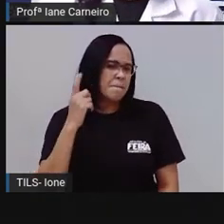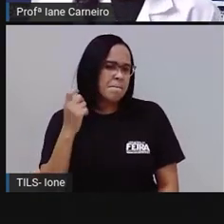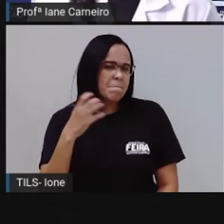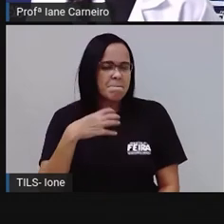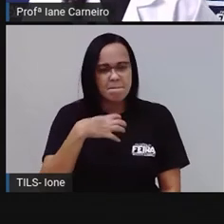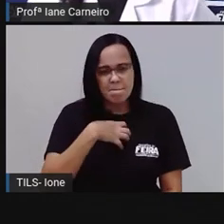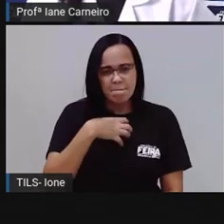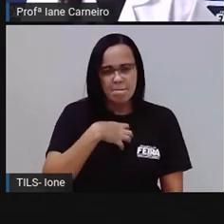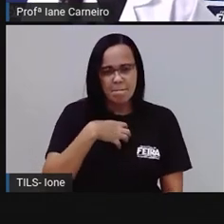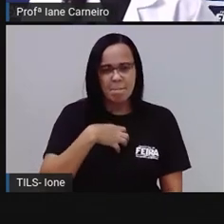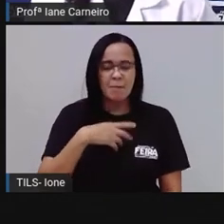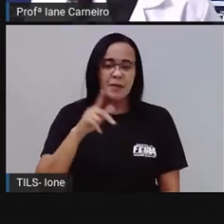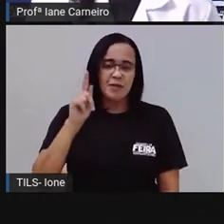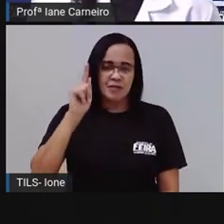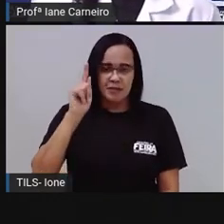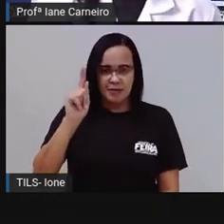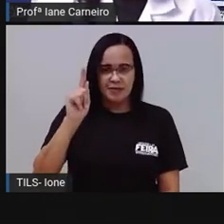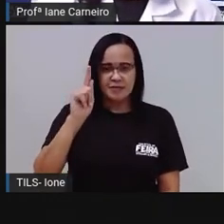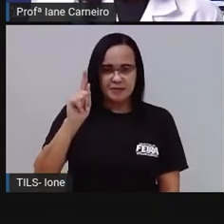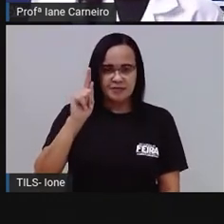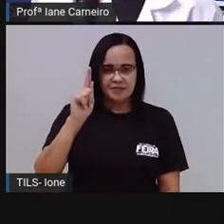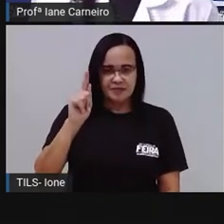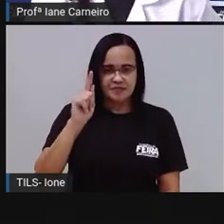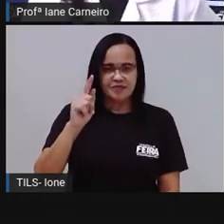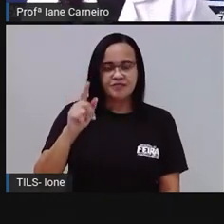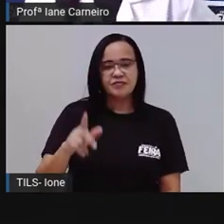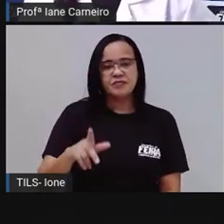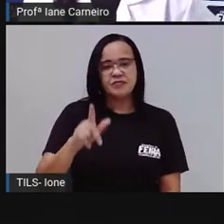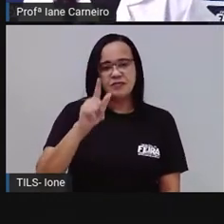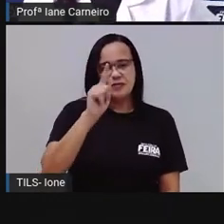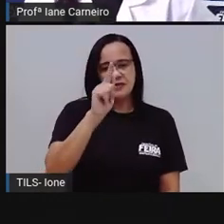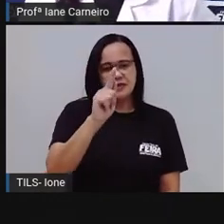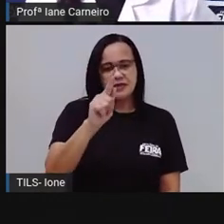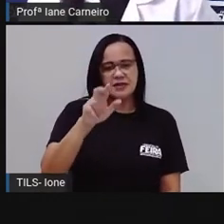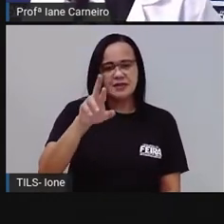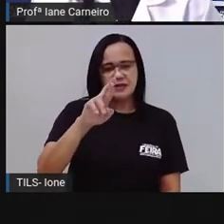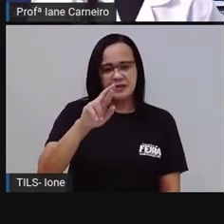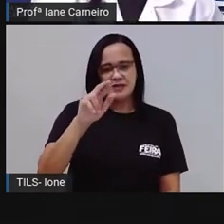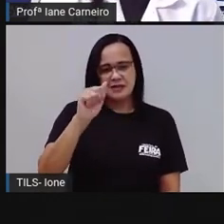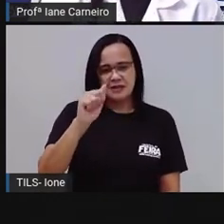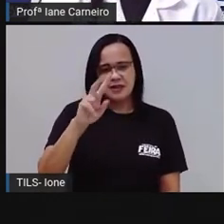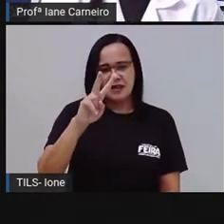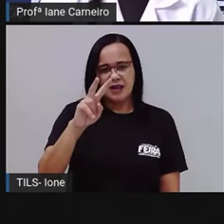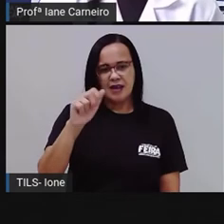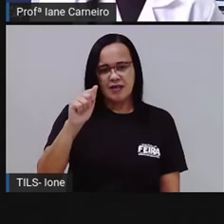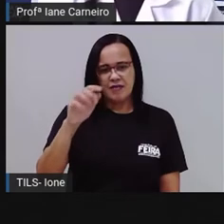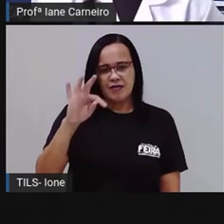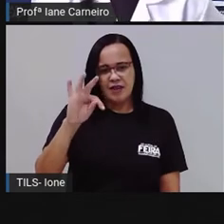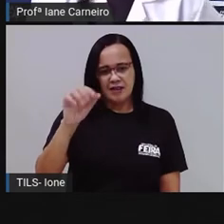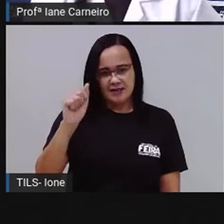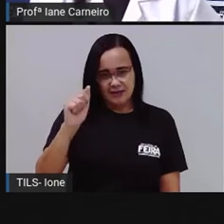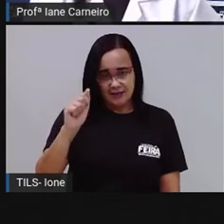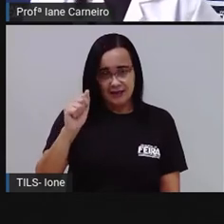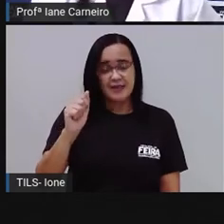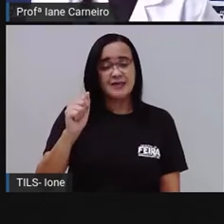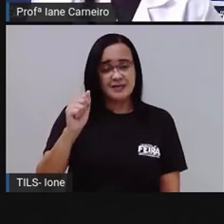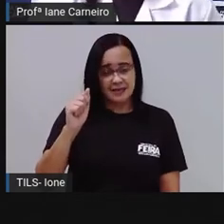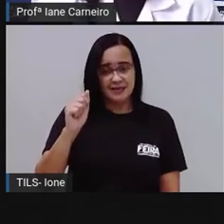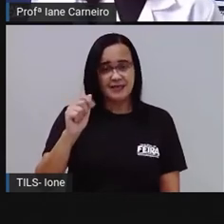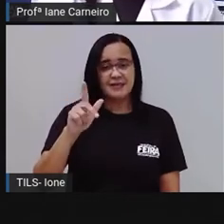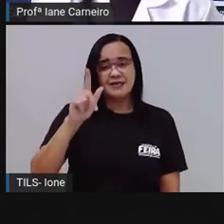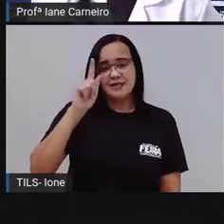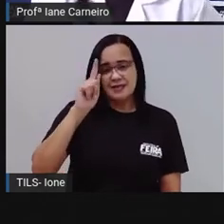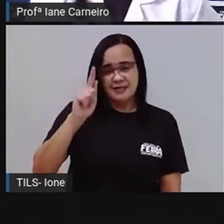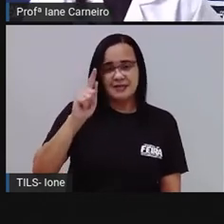G, né? Então a gente fala gravata, Gabriel. Mas quando a gente vai falar a palavra